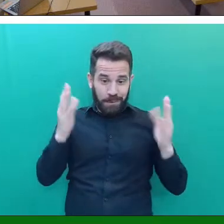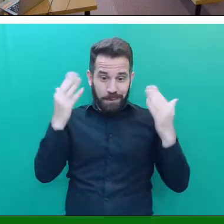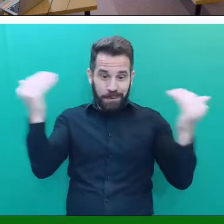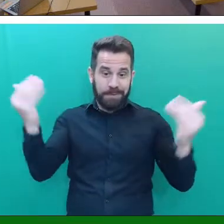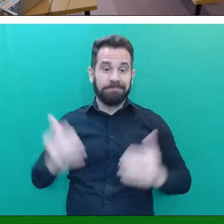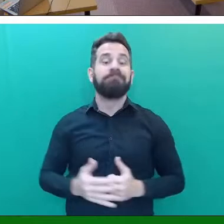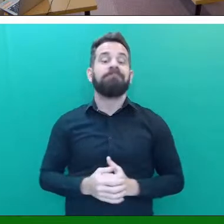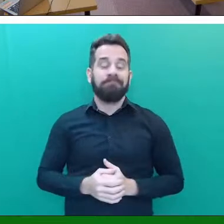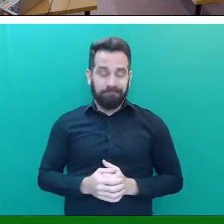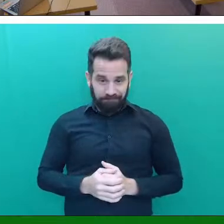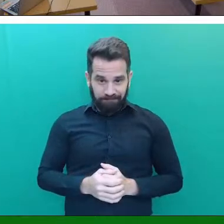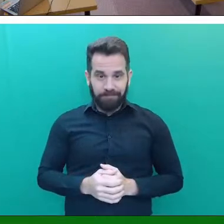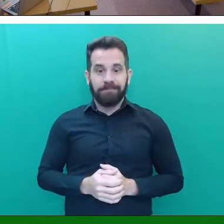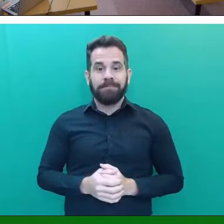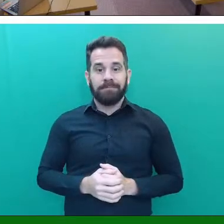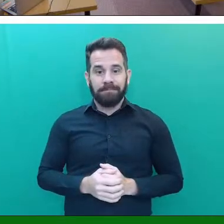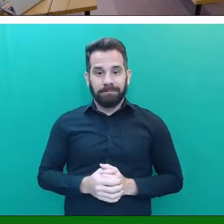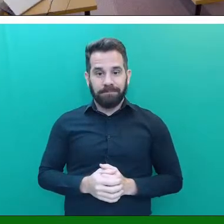Obrigada.